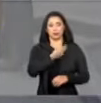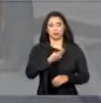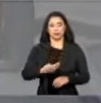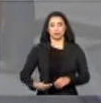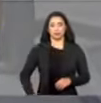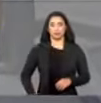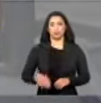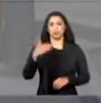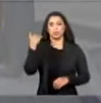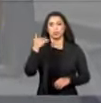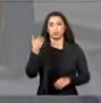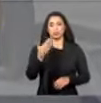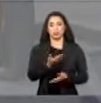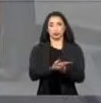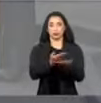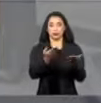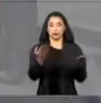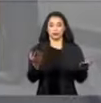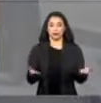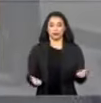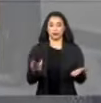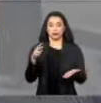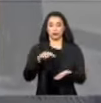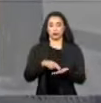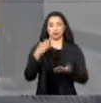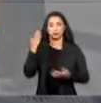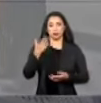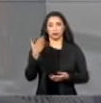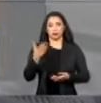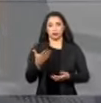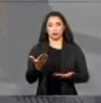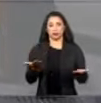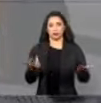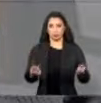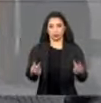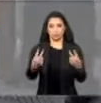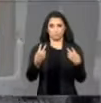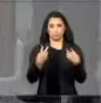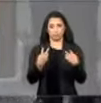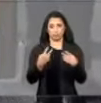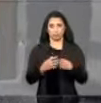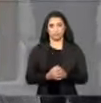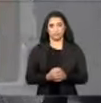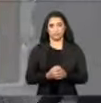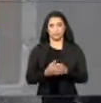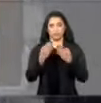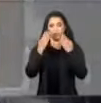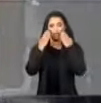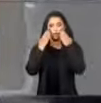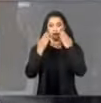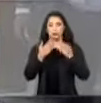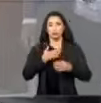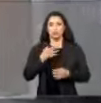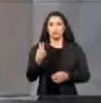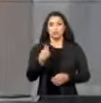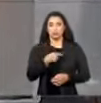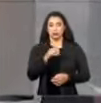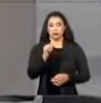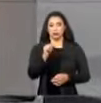os nossos amigos expositores e o público também. Vou me apresentar. Meu nome é Augusto